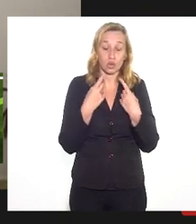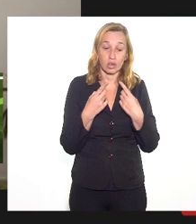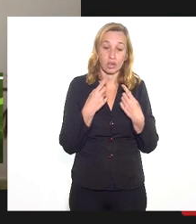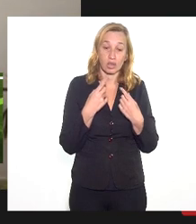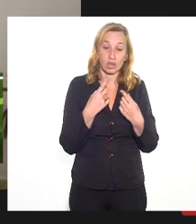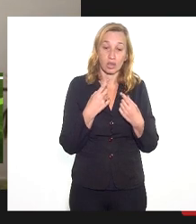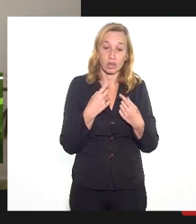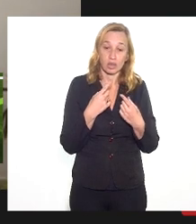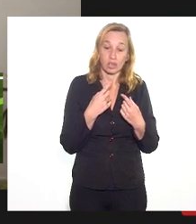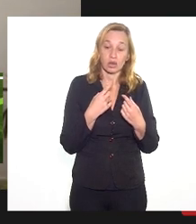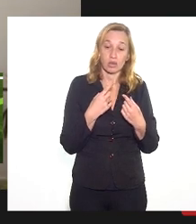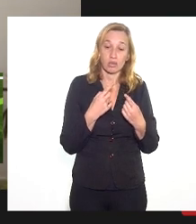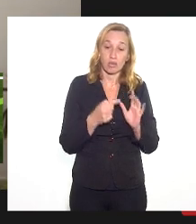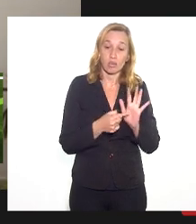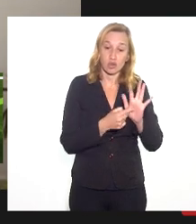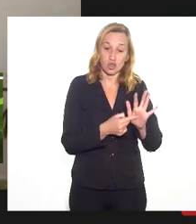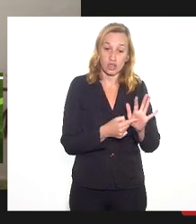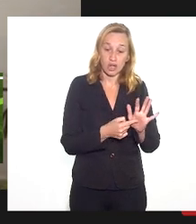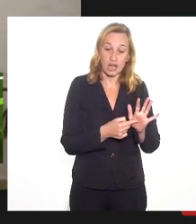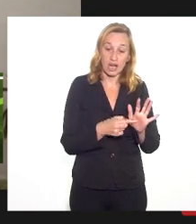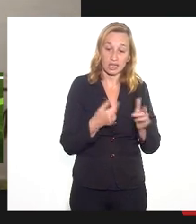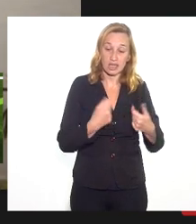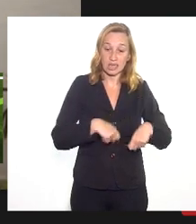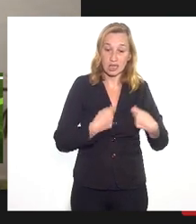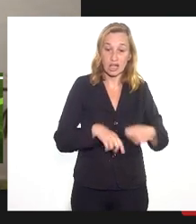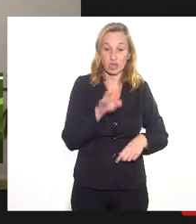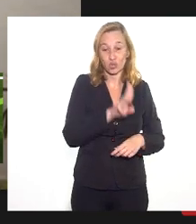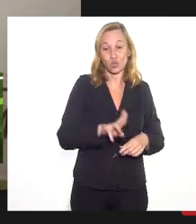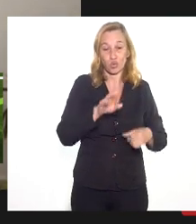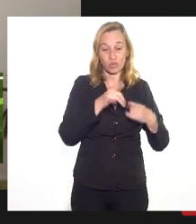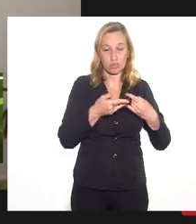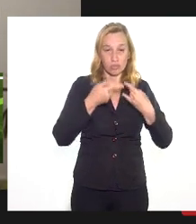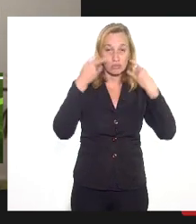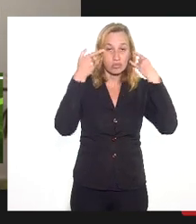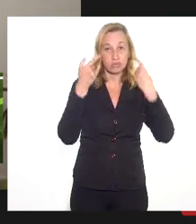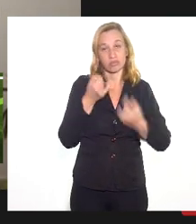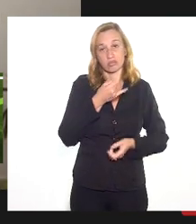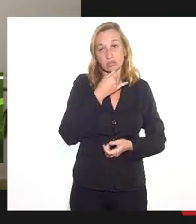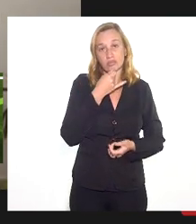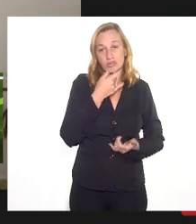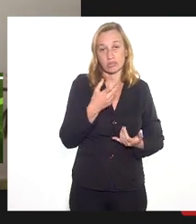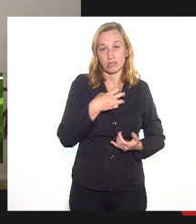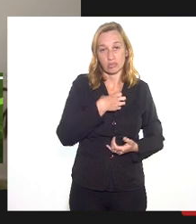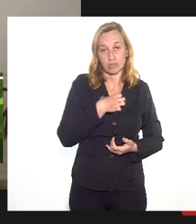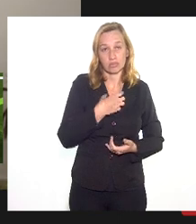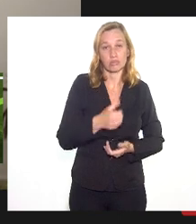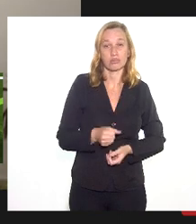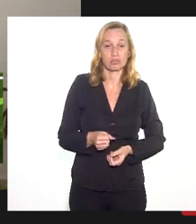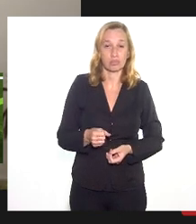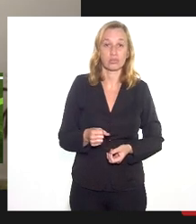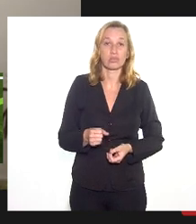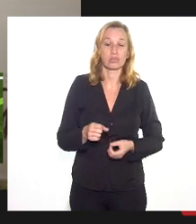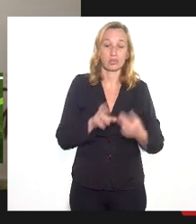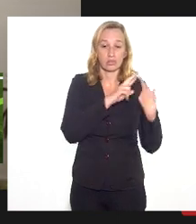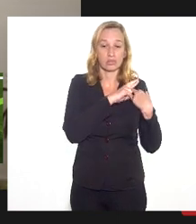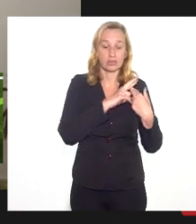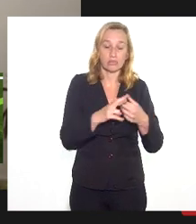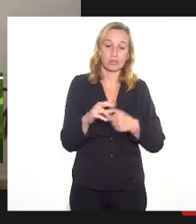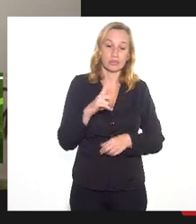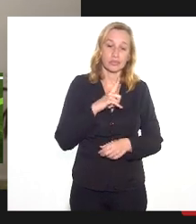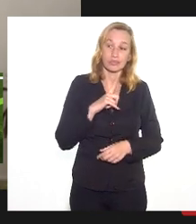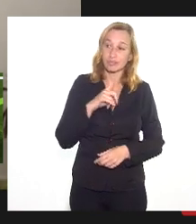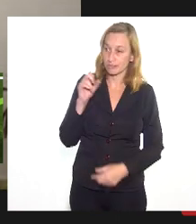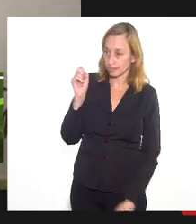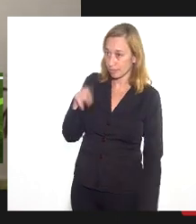descaracterizar a necessidade, inclusive, do uso de máscara. Isso é gravíssimo. Então, nesse sentido, a gente tem muita responsabilidade, né,